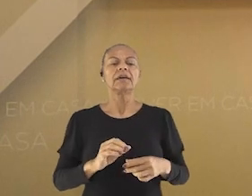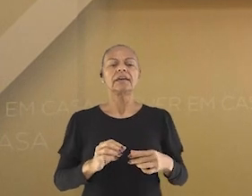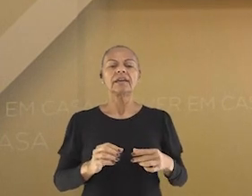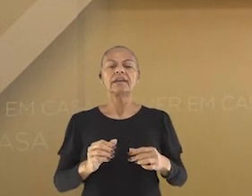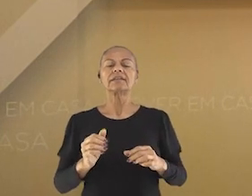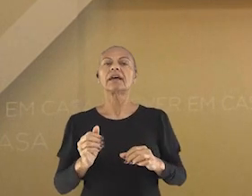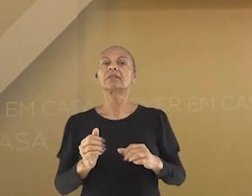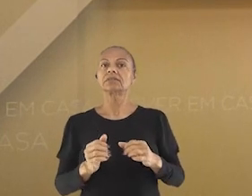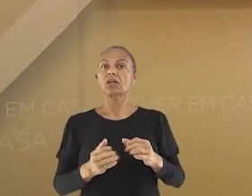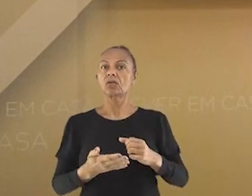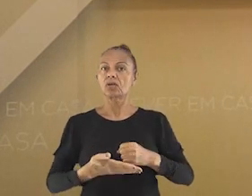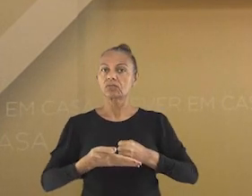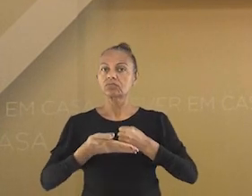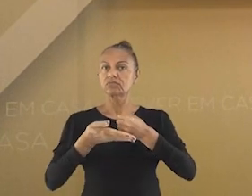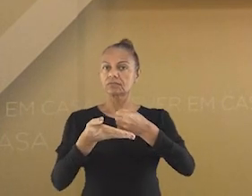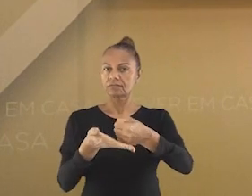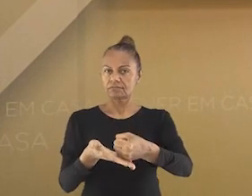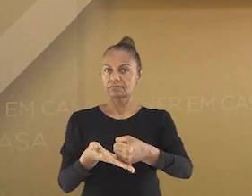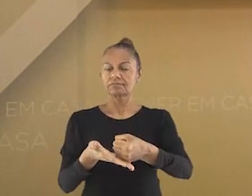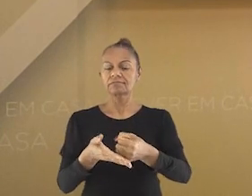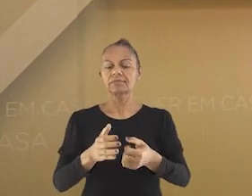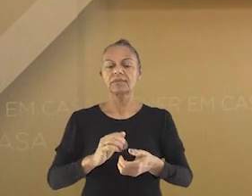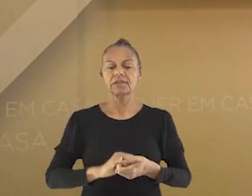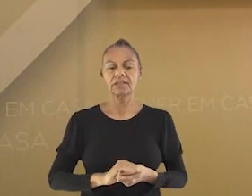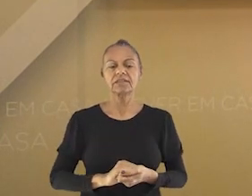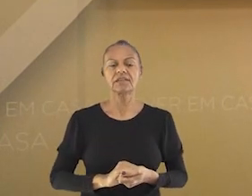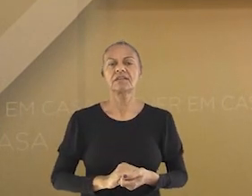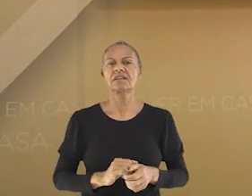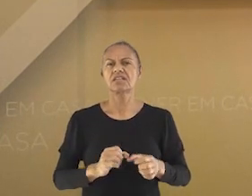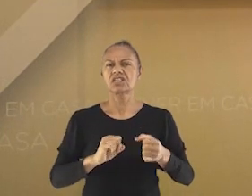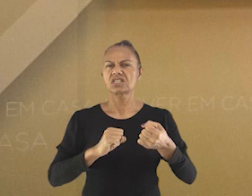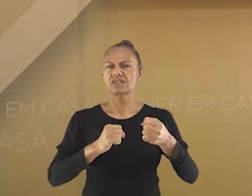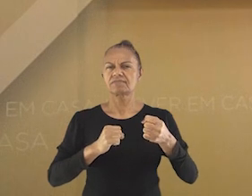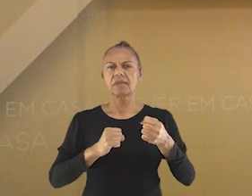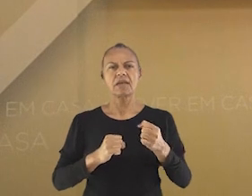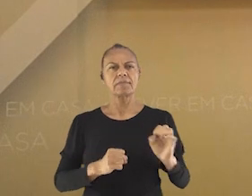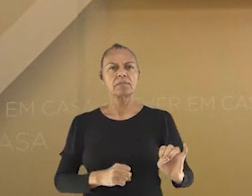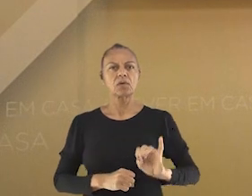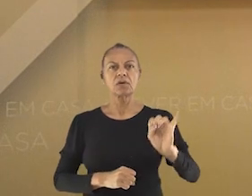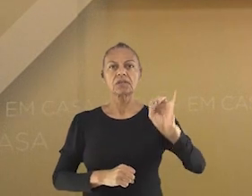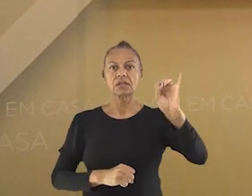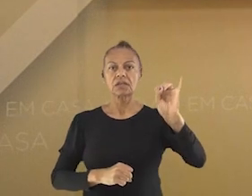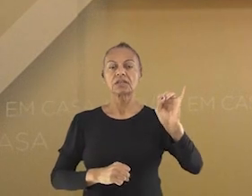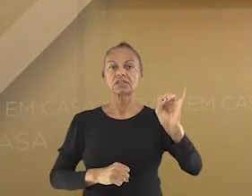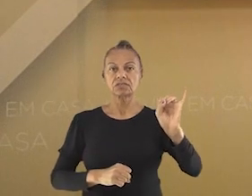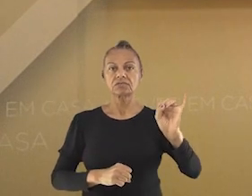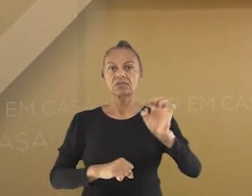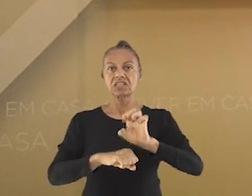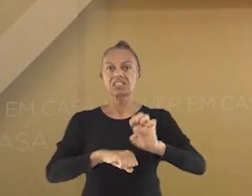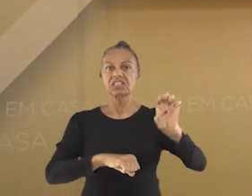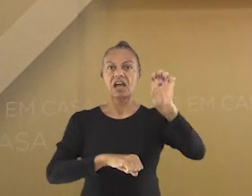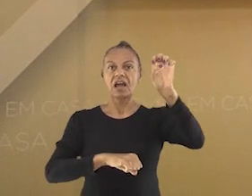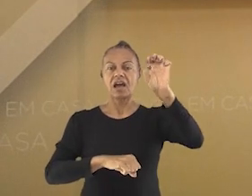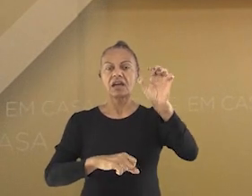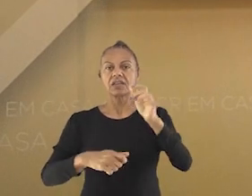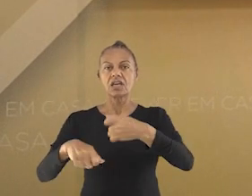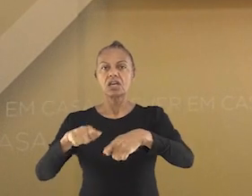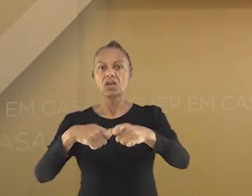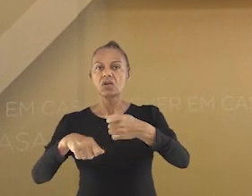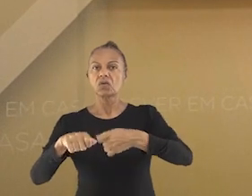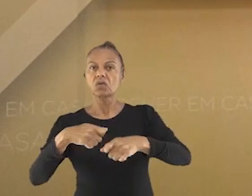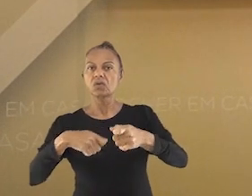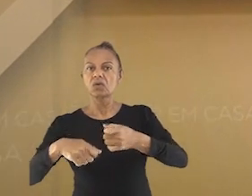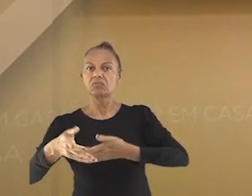capixaba, tornando-se assim autossustentável, sendo de grande importância para a economia